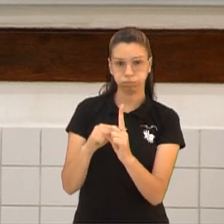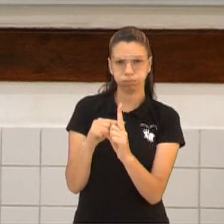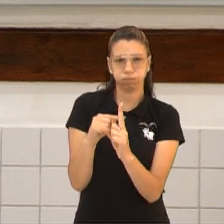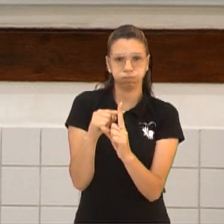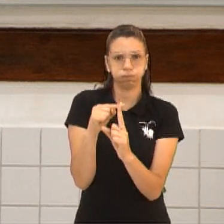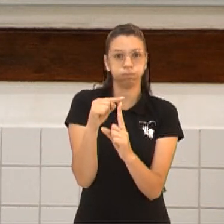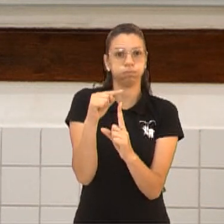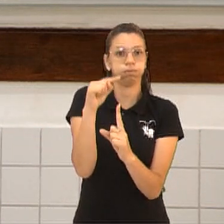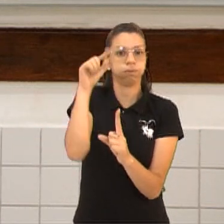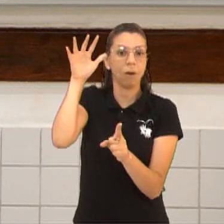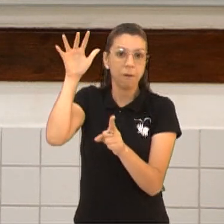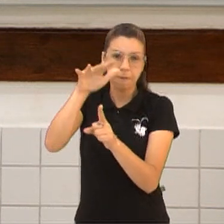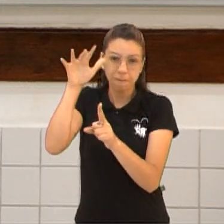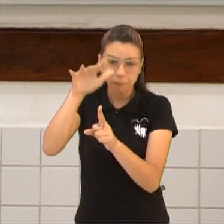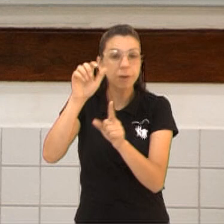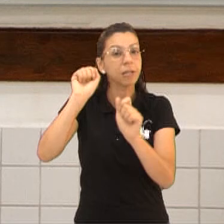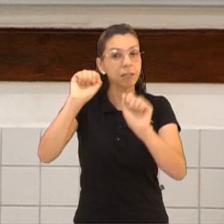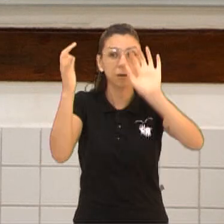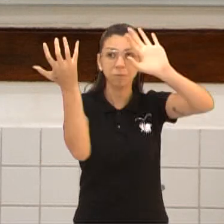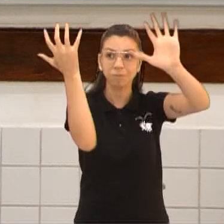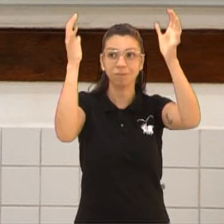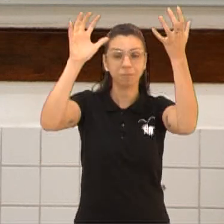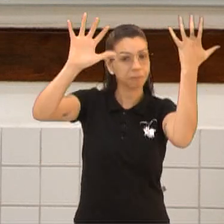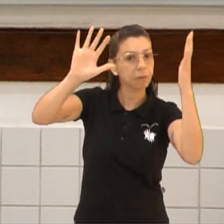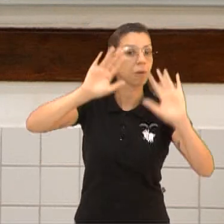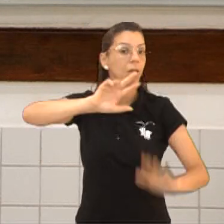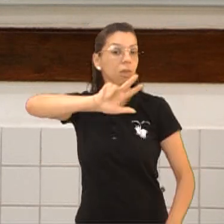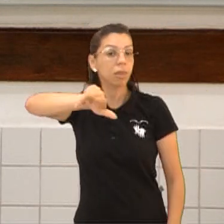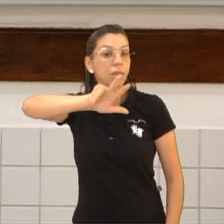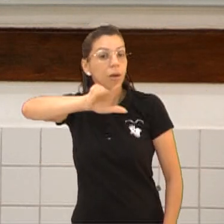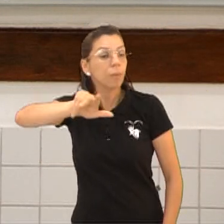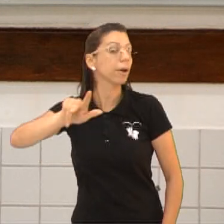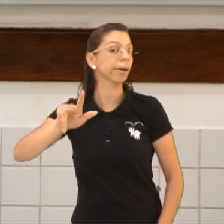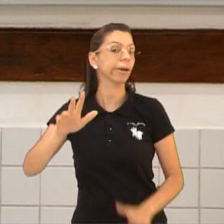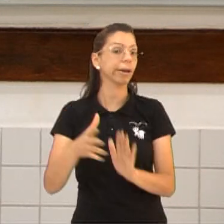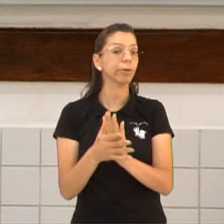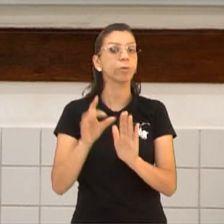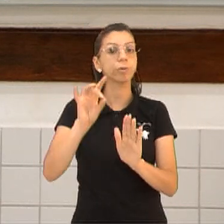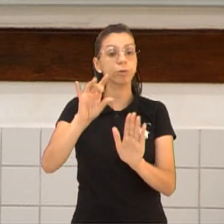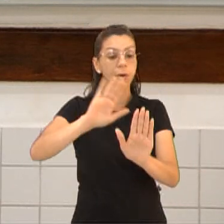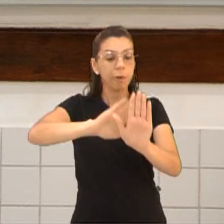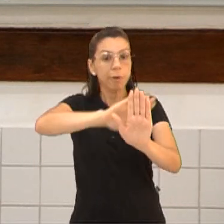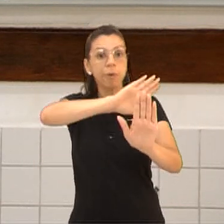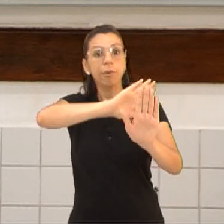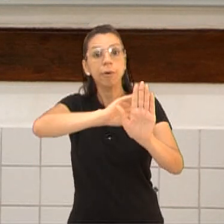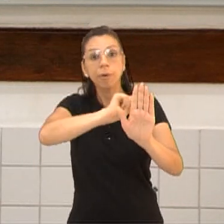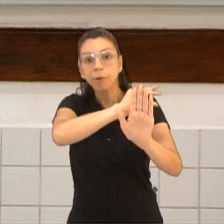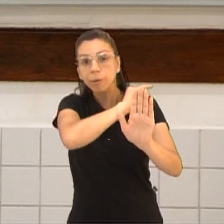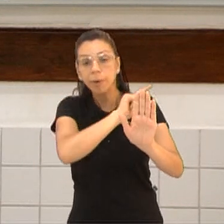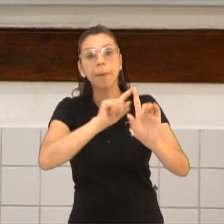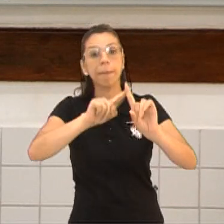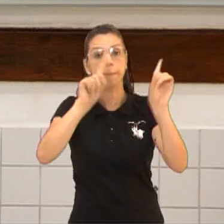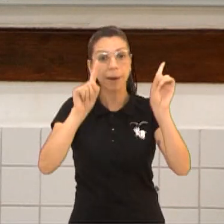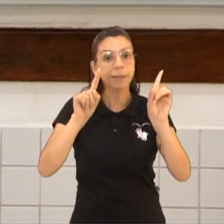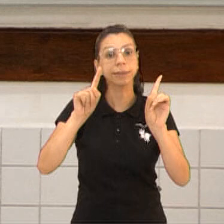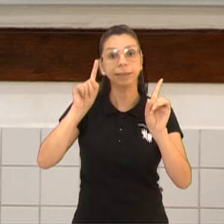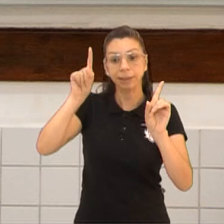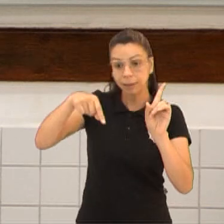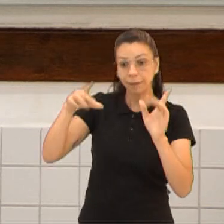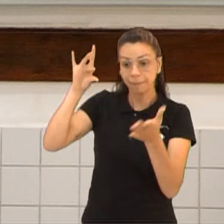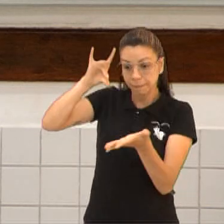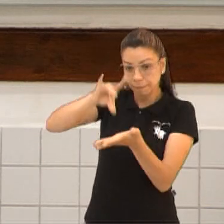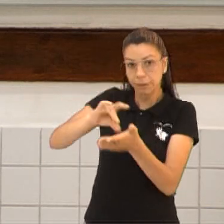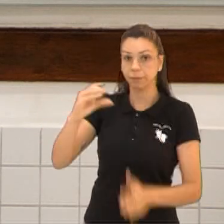estar acarretando em mudanças climáticas, não é uma questão ideológica, mas é uma questão científica.